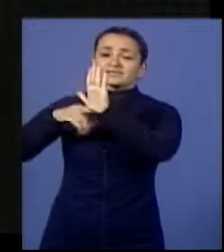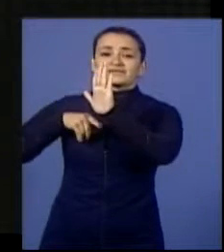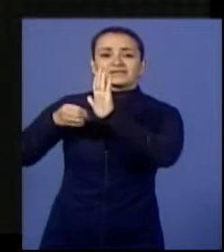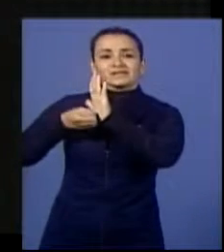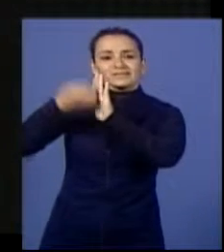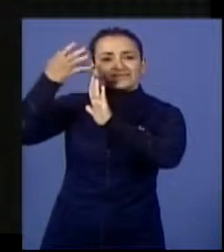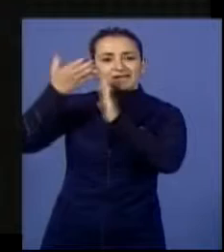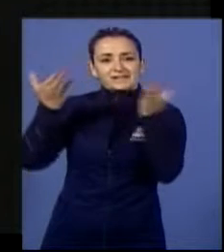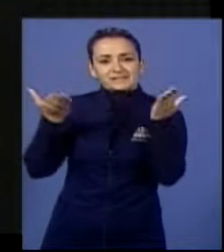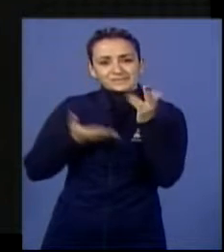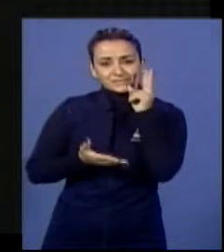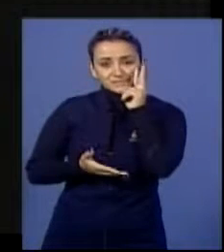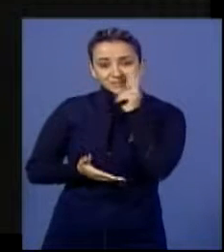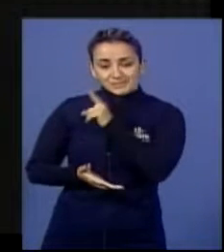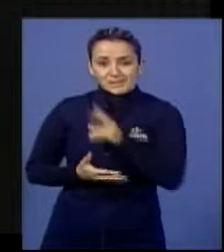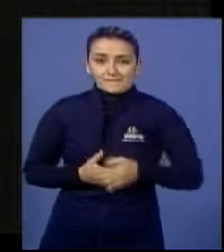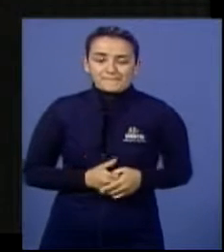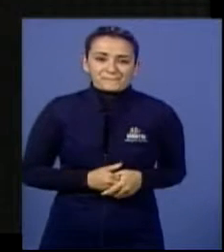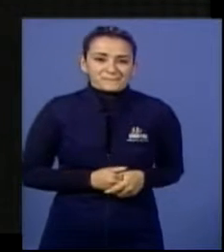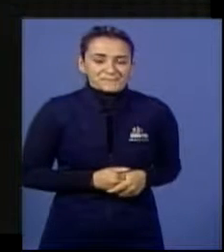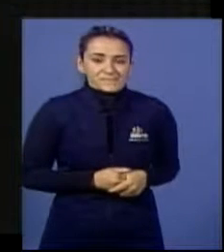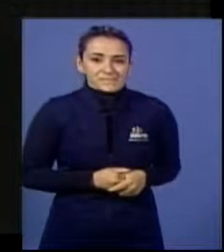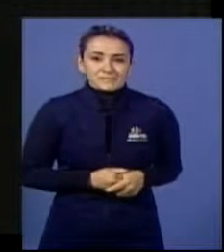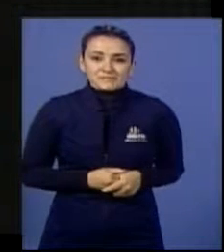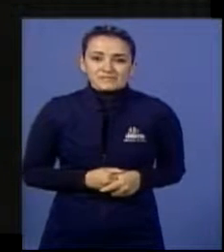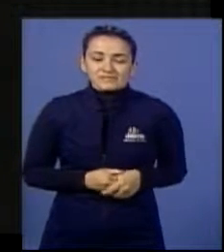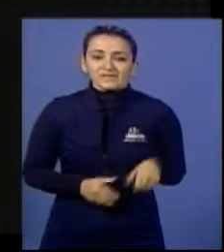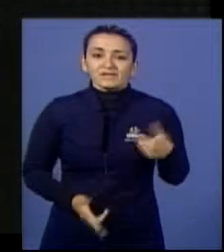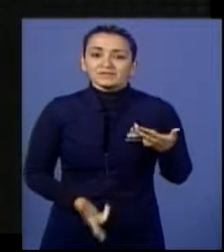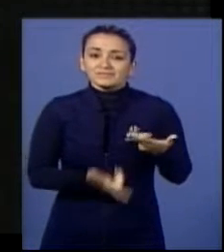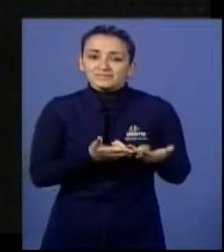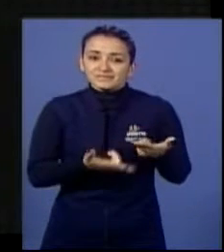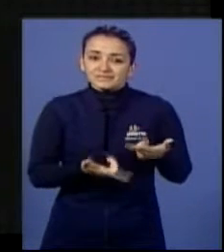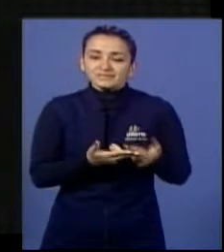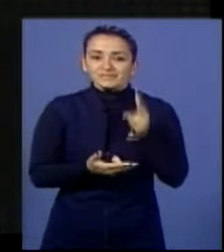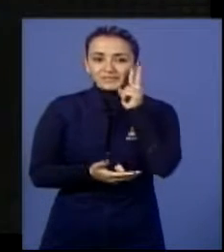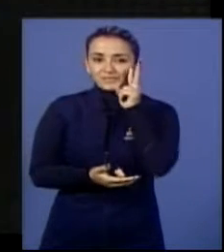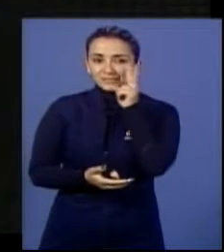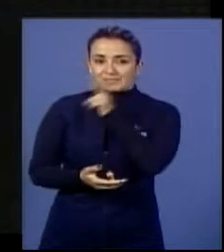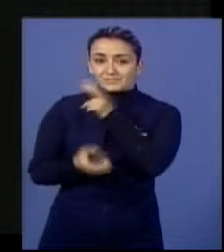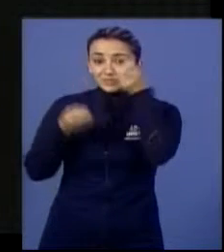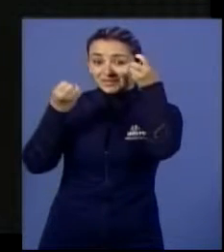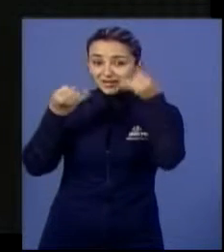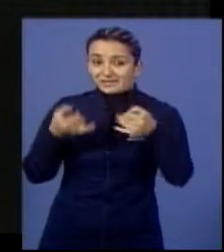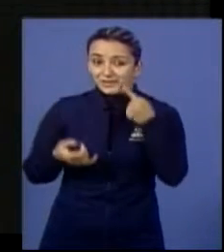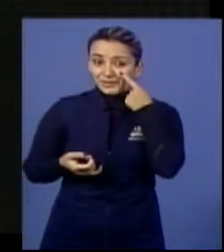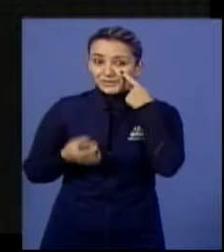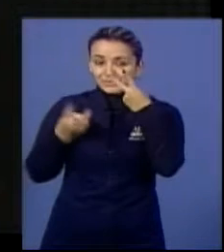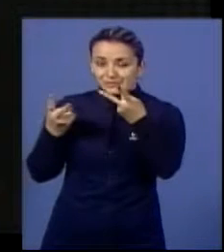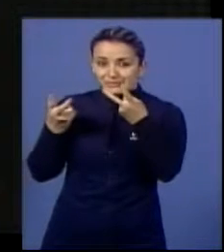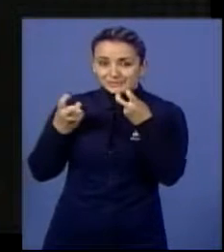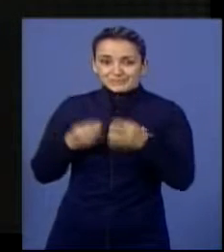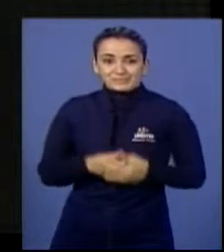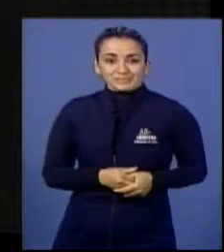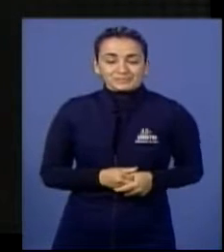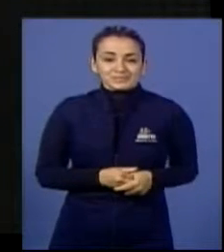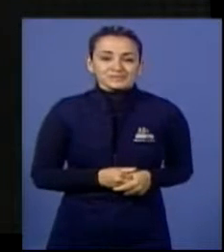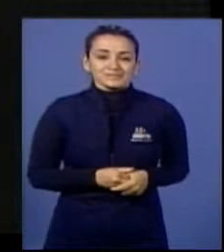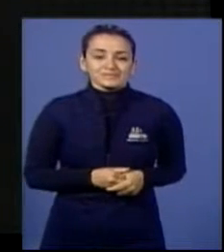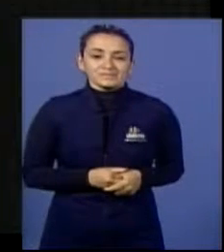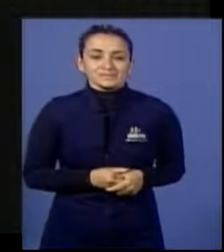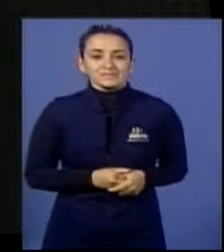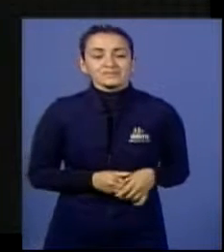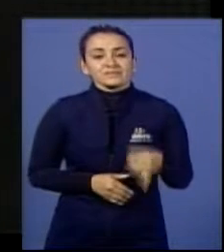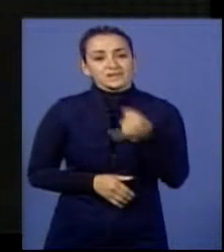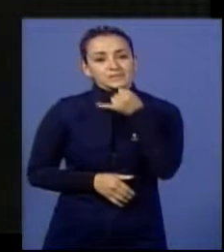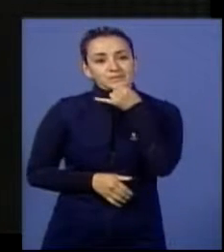fazer o seguinte. Vamos pegar aqui, ó, e vamos usar um pouquinho desse quadro aqui. O que eu tenho como representação? Eu posso, por